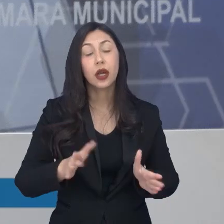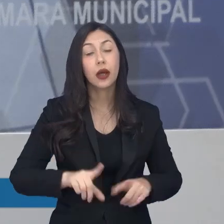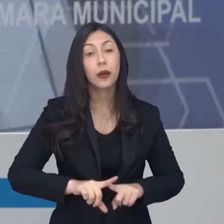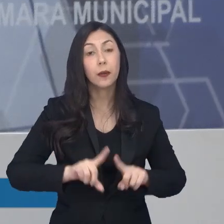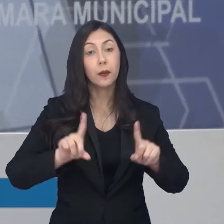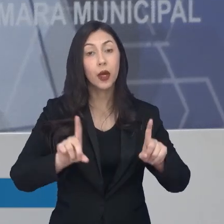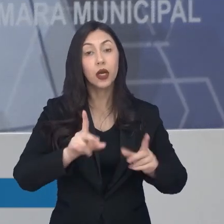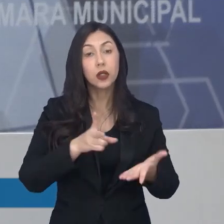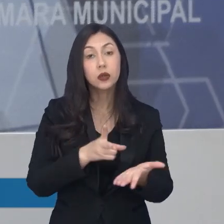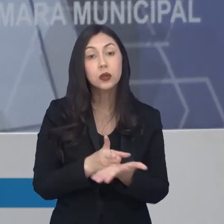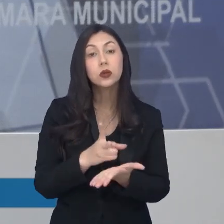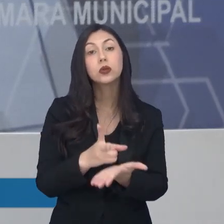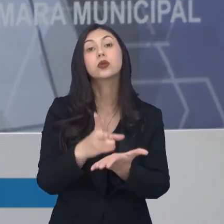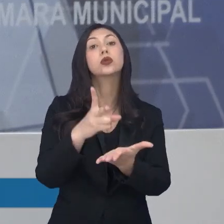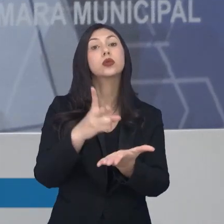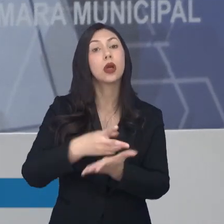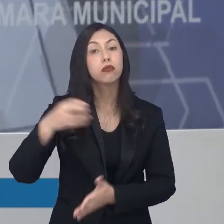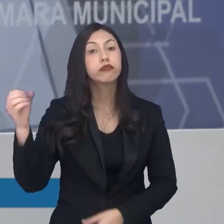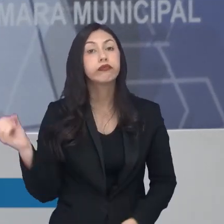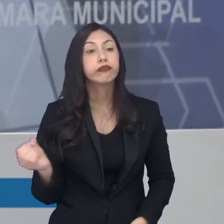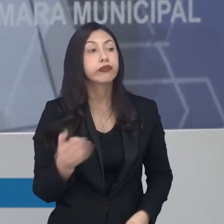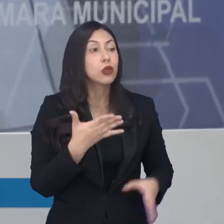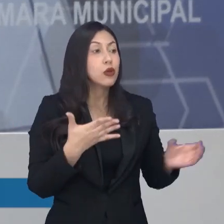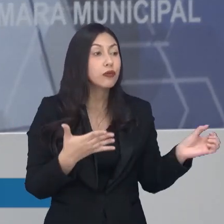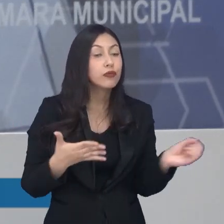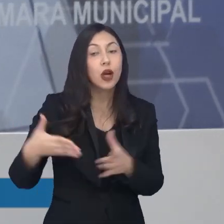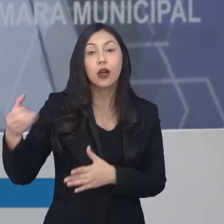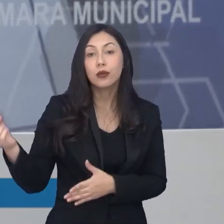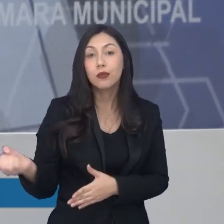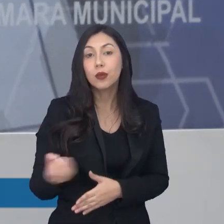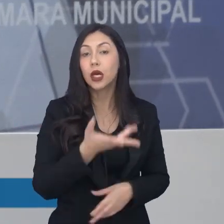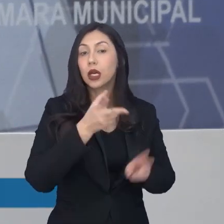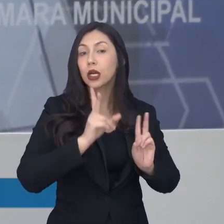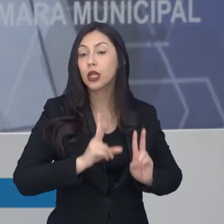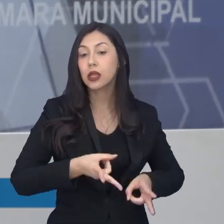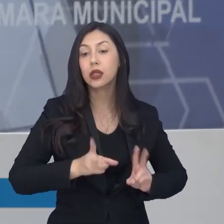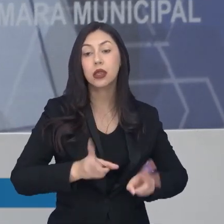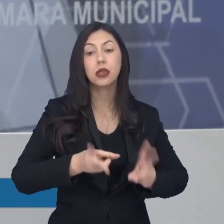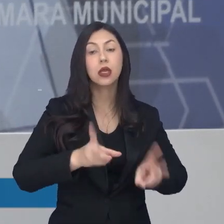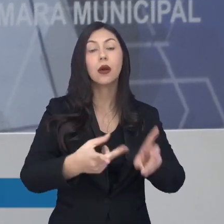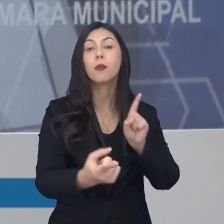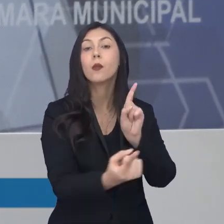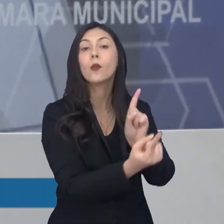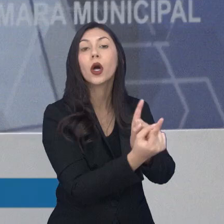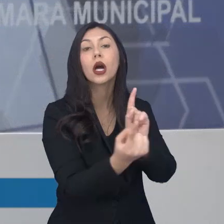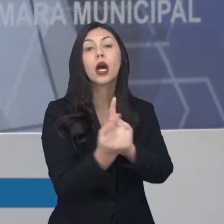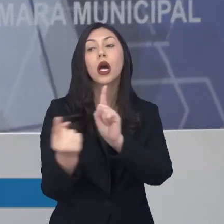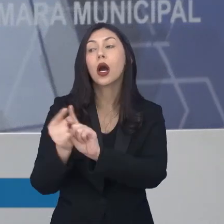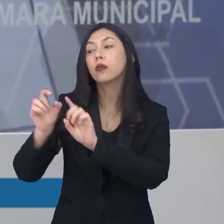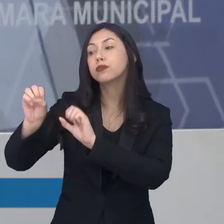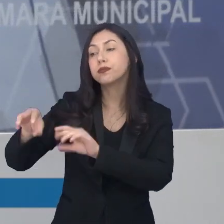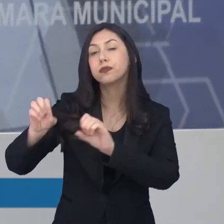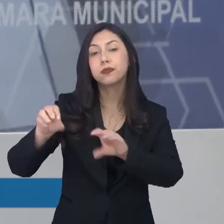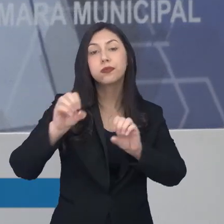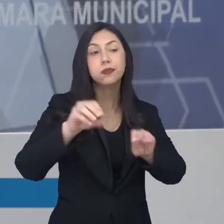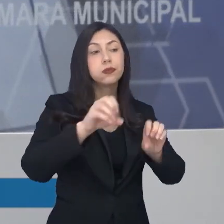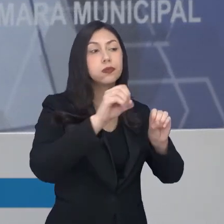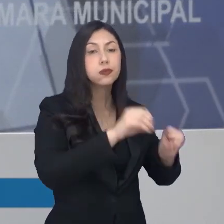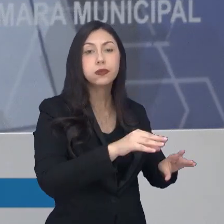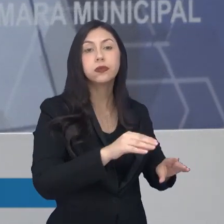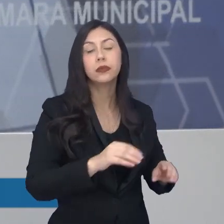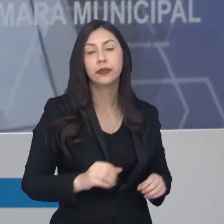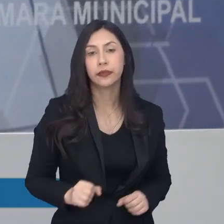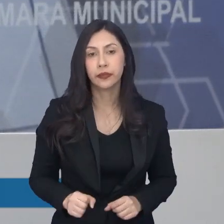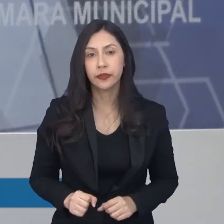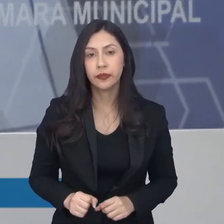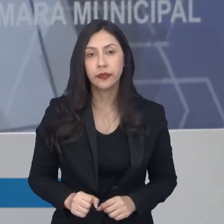entanto, continuamos a inovar e a nos atualizar para atender os alunos e o direito dos dias de